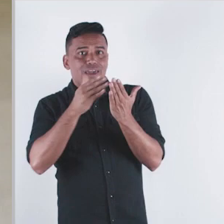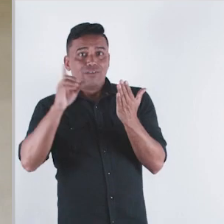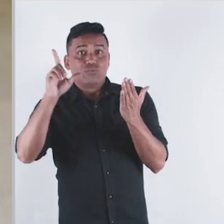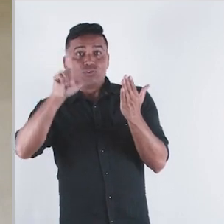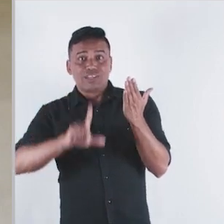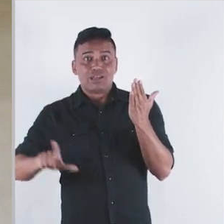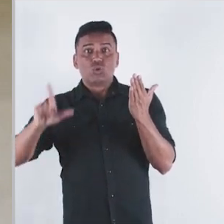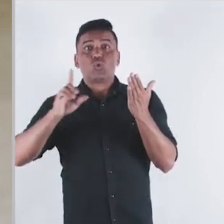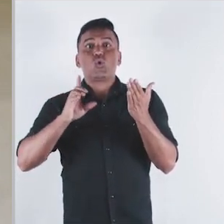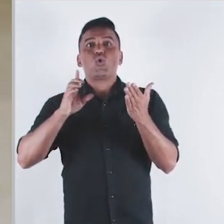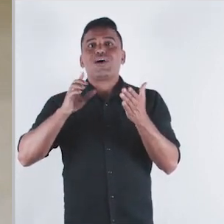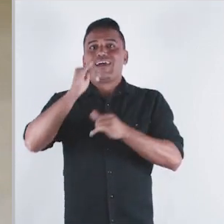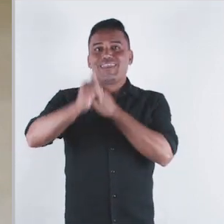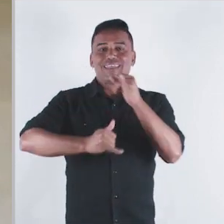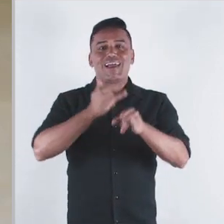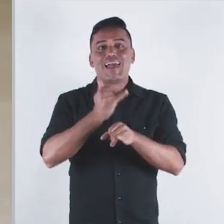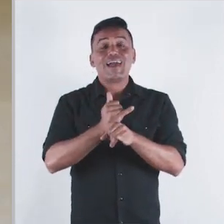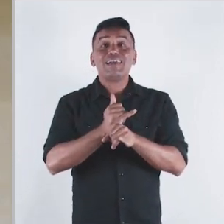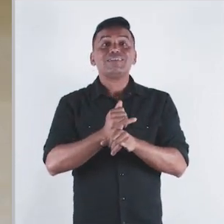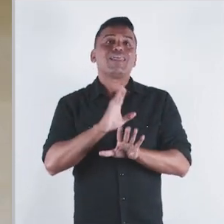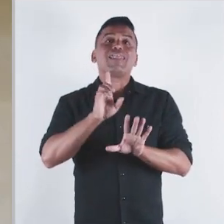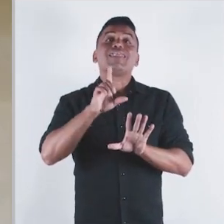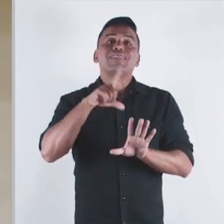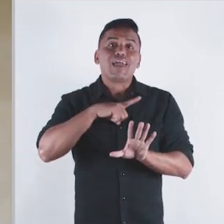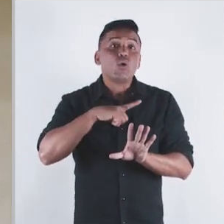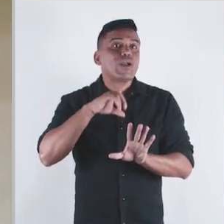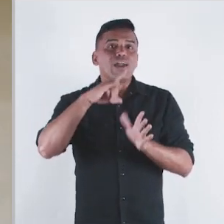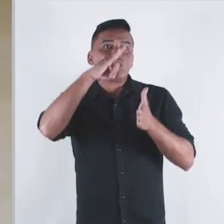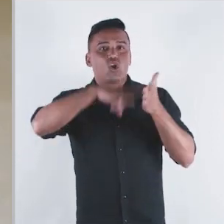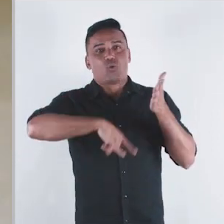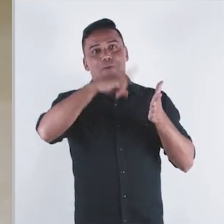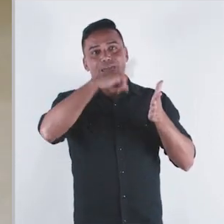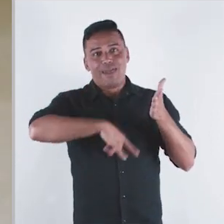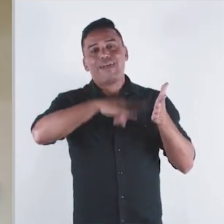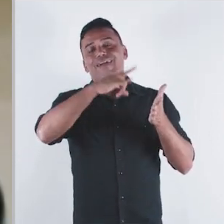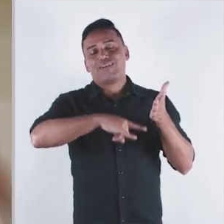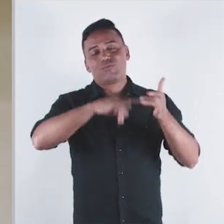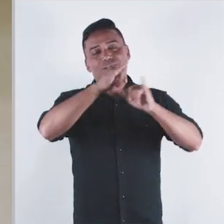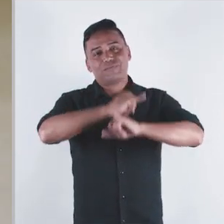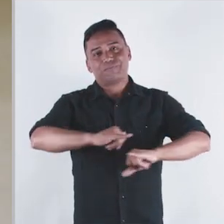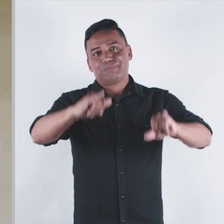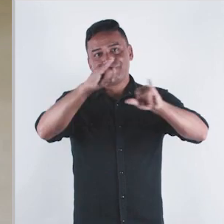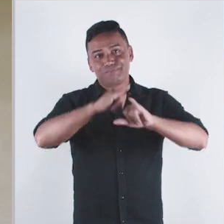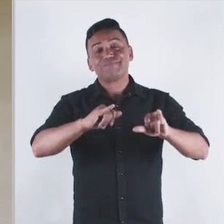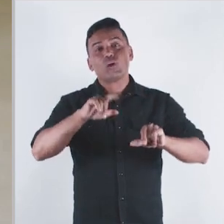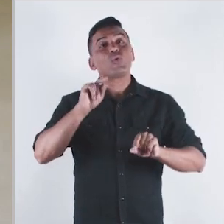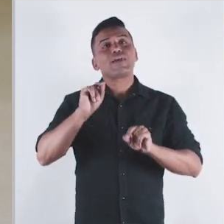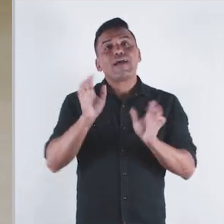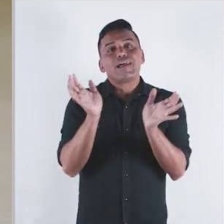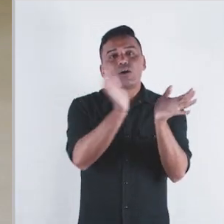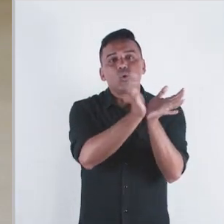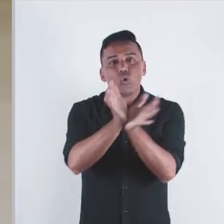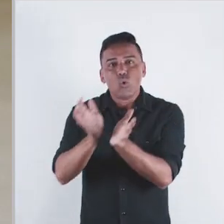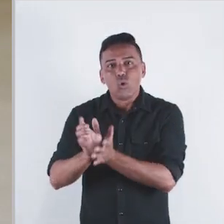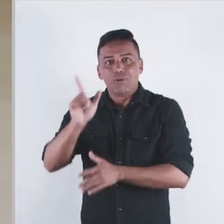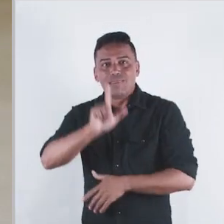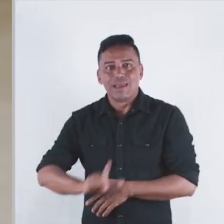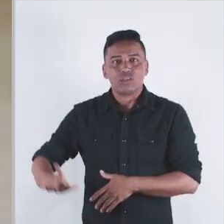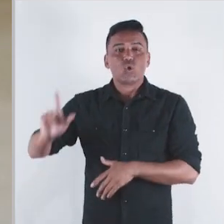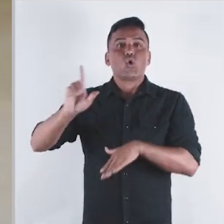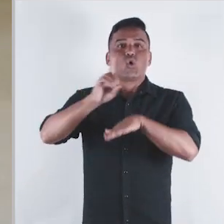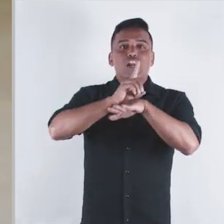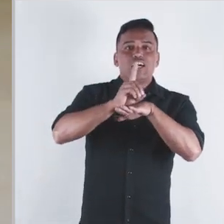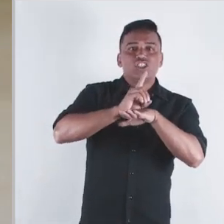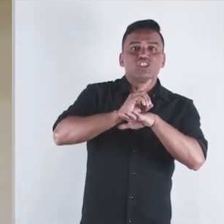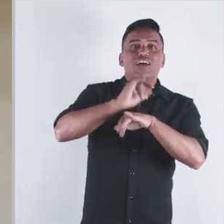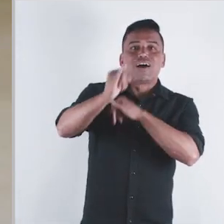menos acesso a uma documentação que informe o que era a obra, como ela funcionava, como que o leitor lia